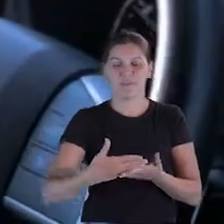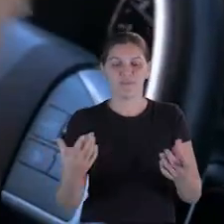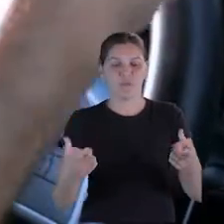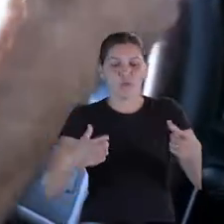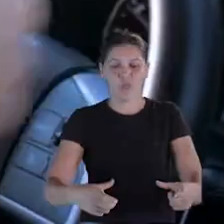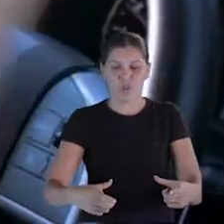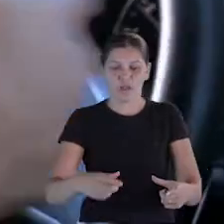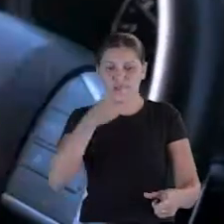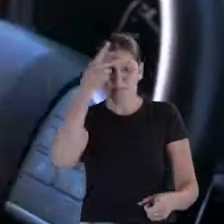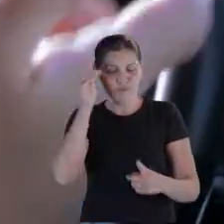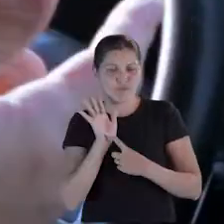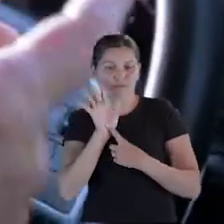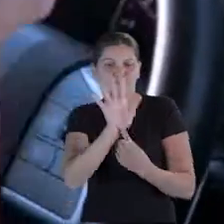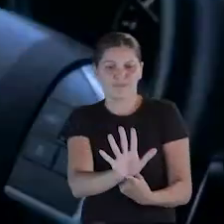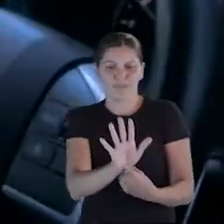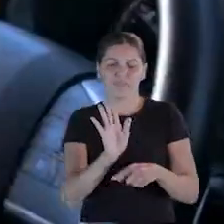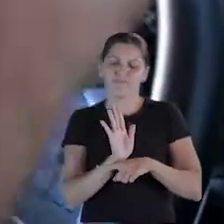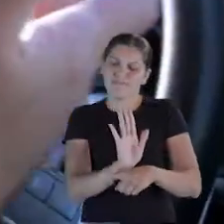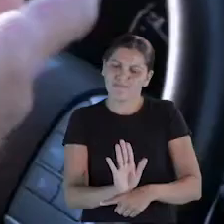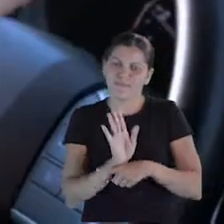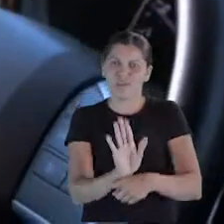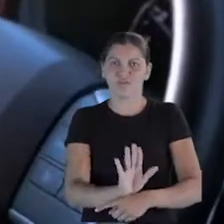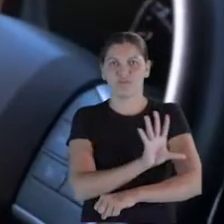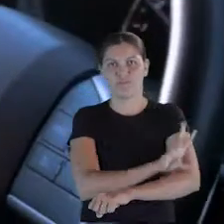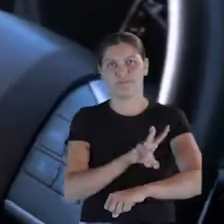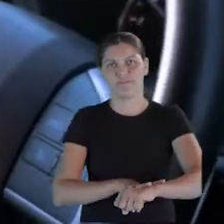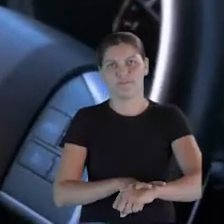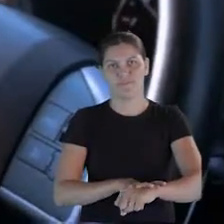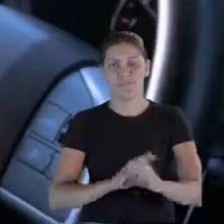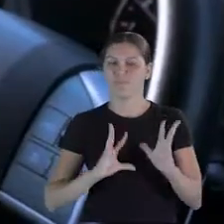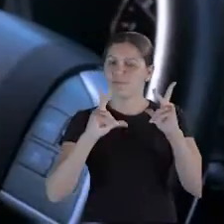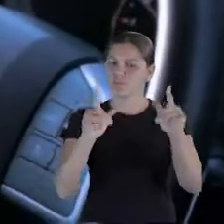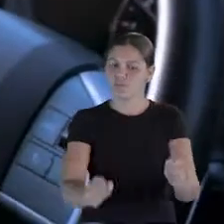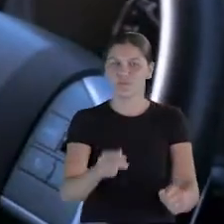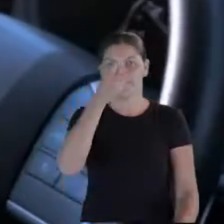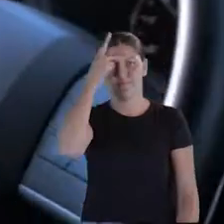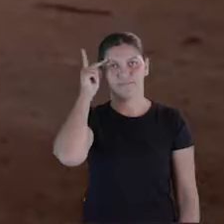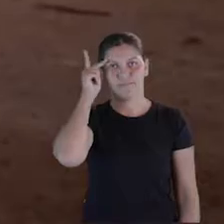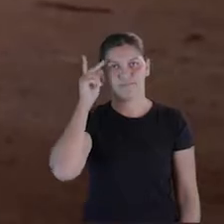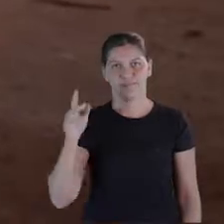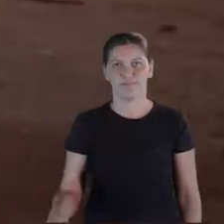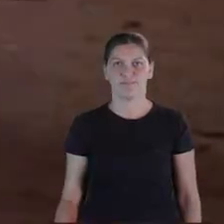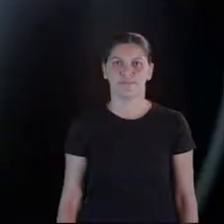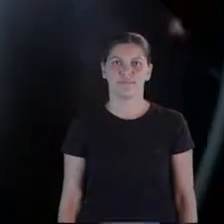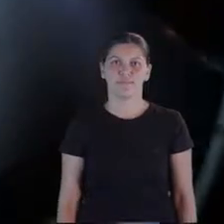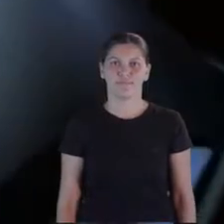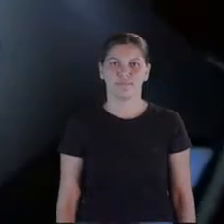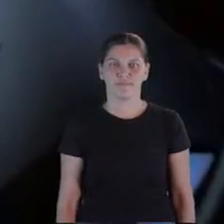gente se coloca à disposição da comunidade fazendo uma atuação para toda a sociedade.